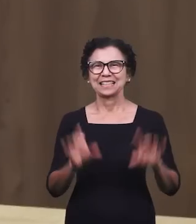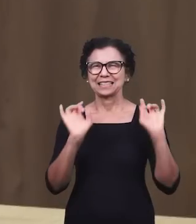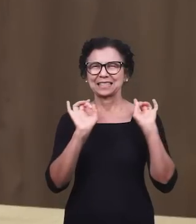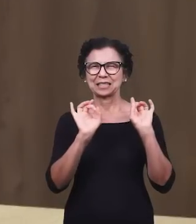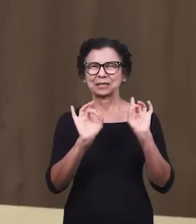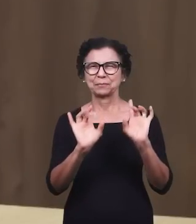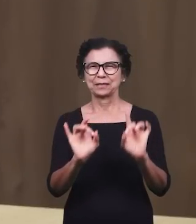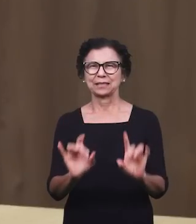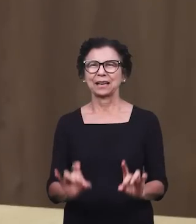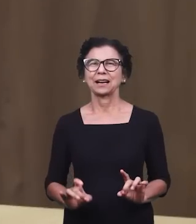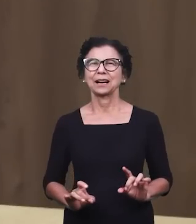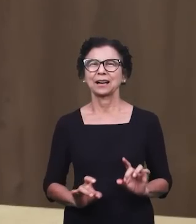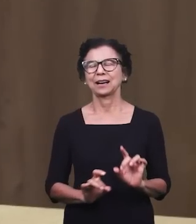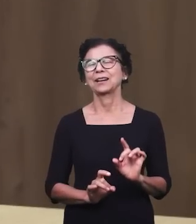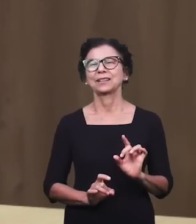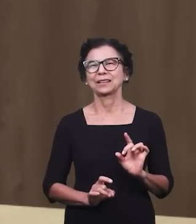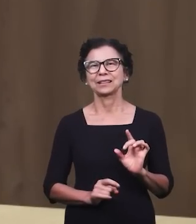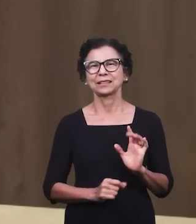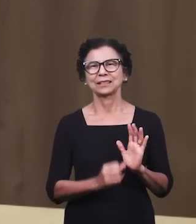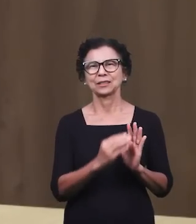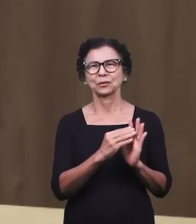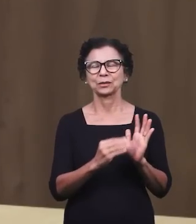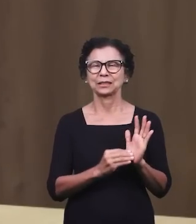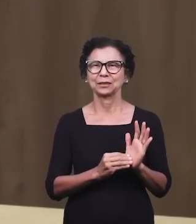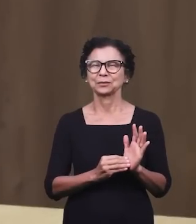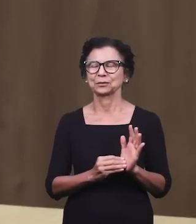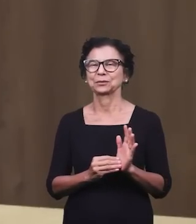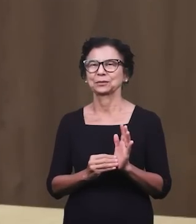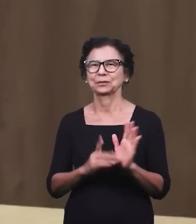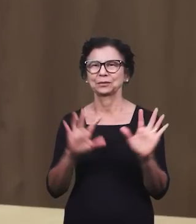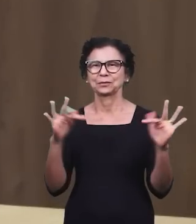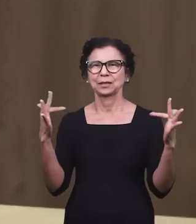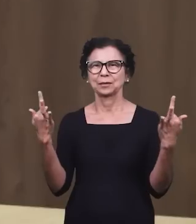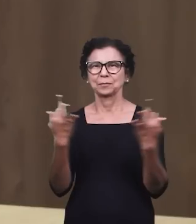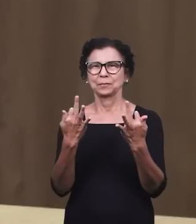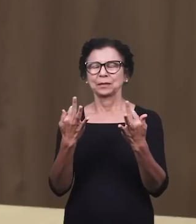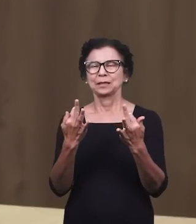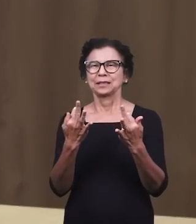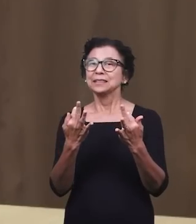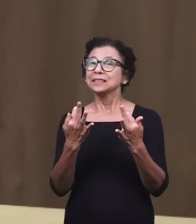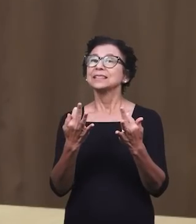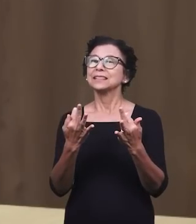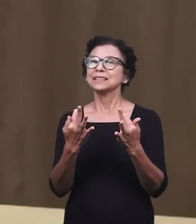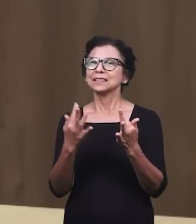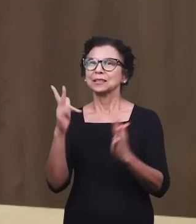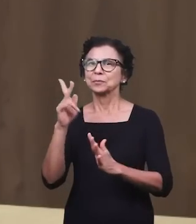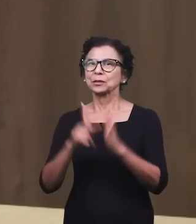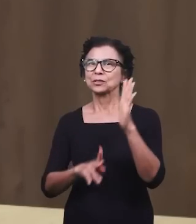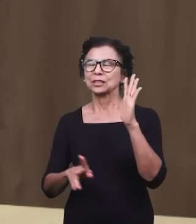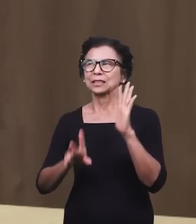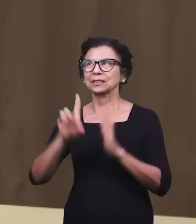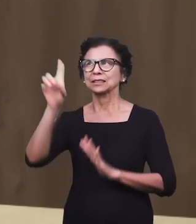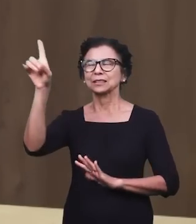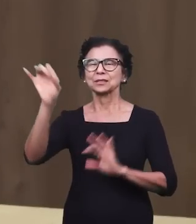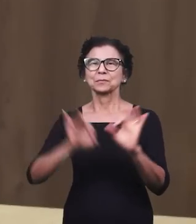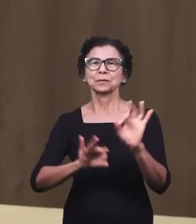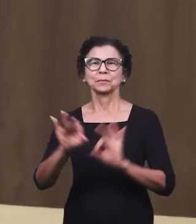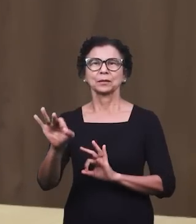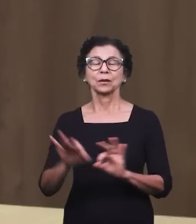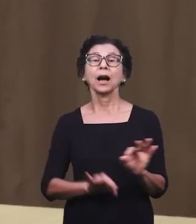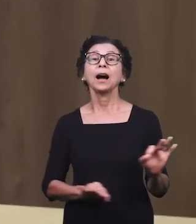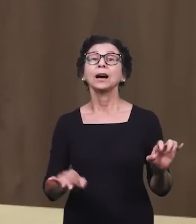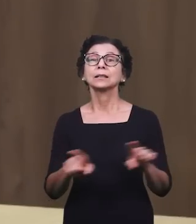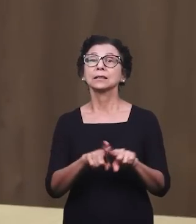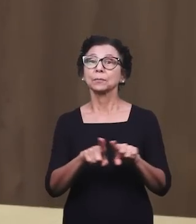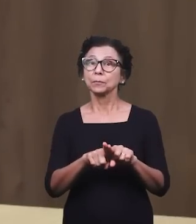edição inédita do Família, o Projeto de Deus e de outros programas. Organização e método, excelente para a família, não sei se você tem o hábito de assistir,